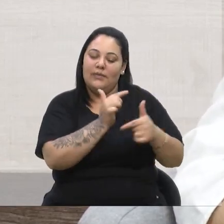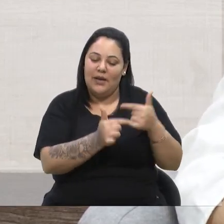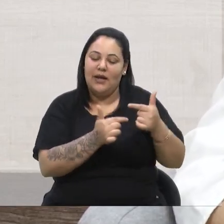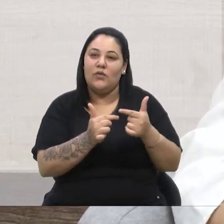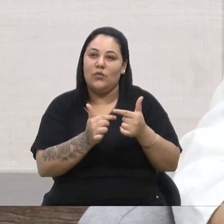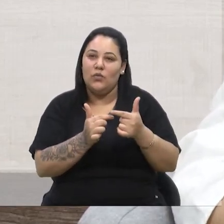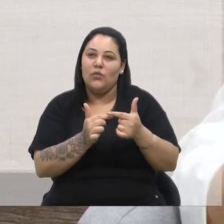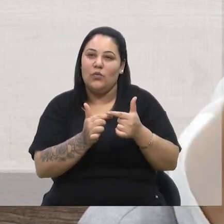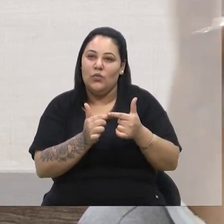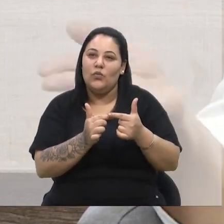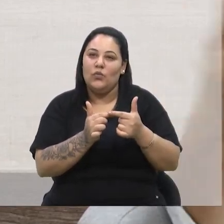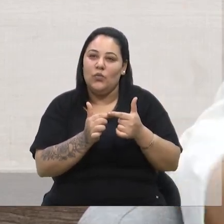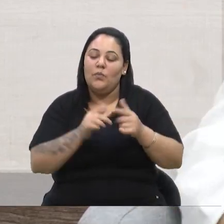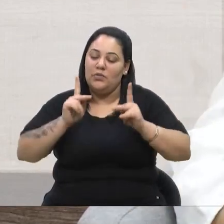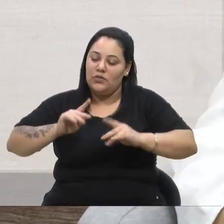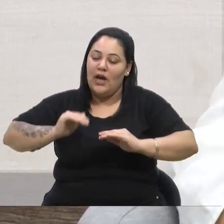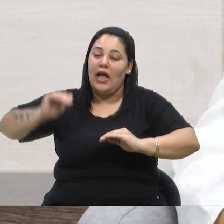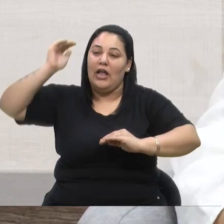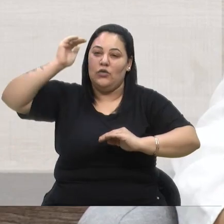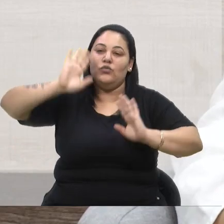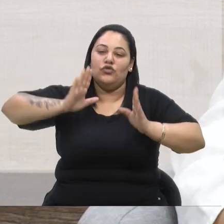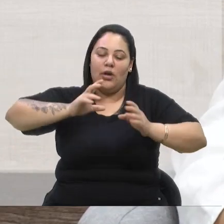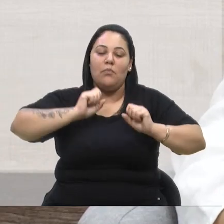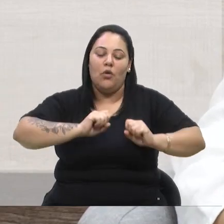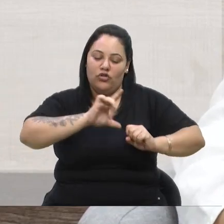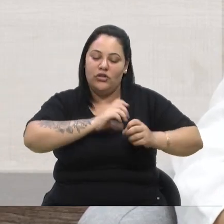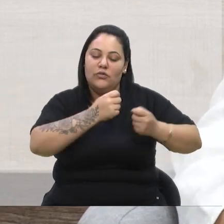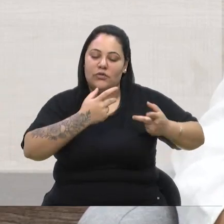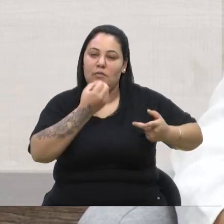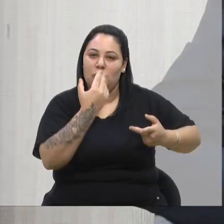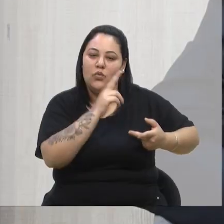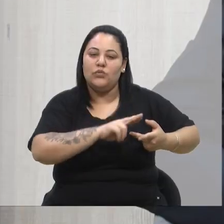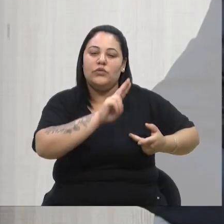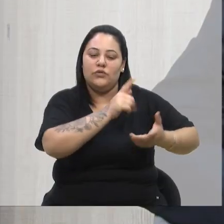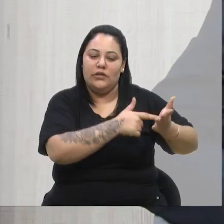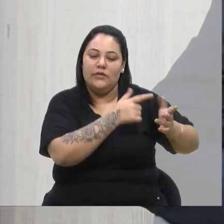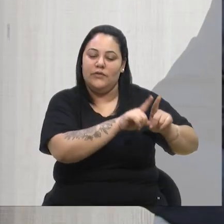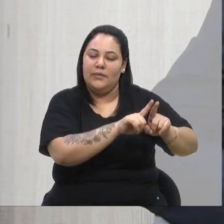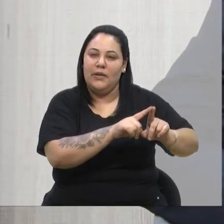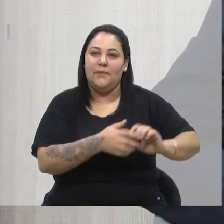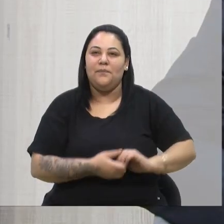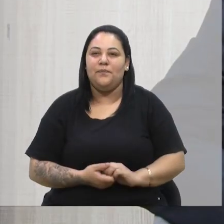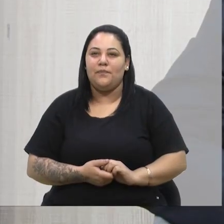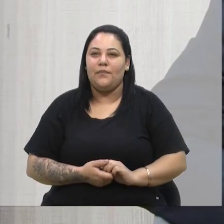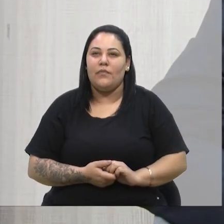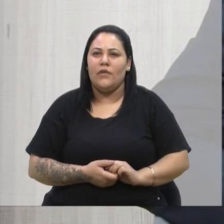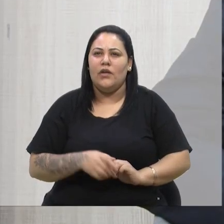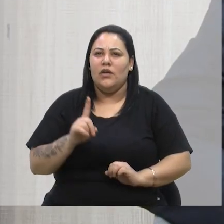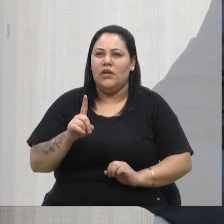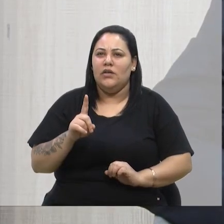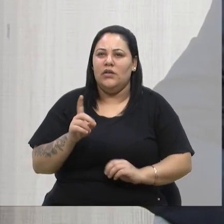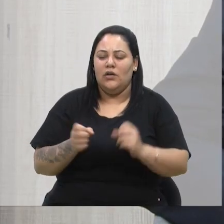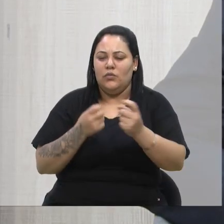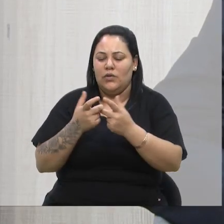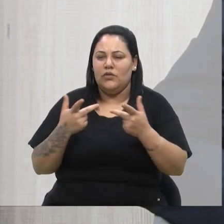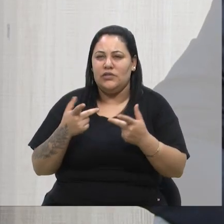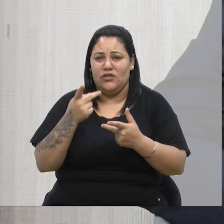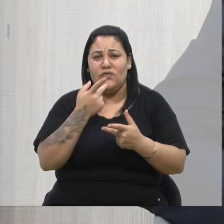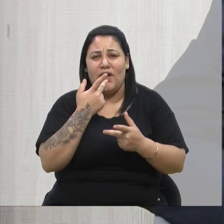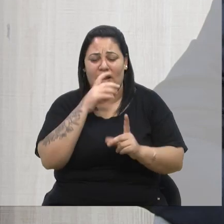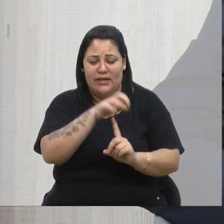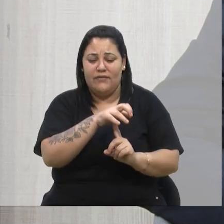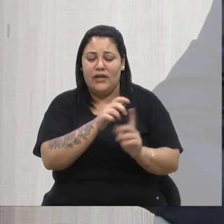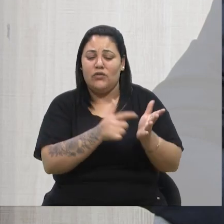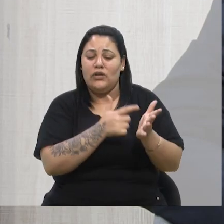que trabalham com adultos, também podem se beneficiar muito do livro. Algo que é muito tratado, e na medida em que tu citas